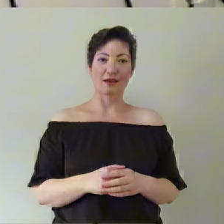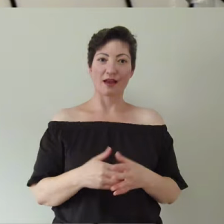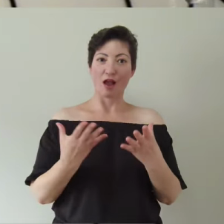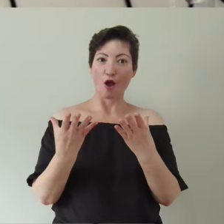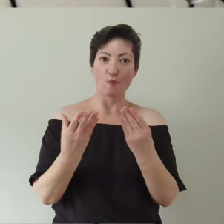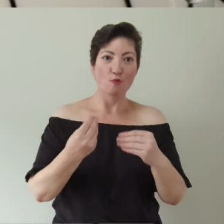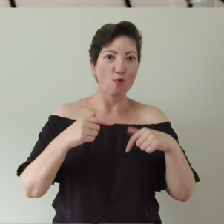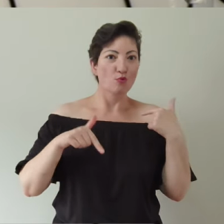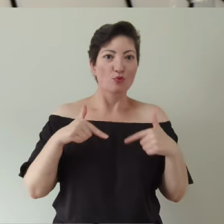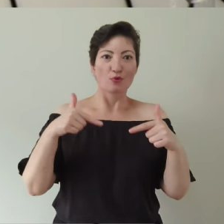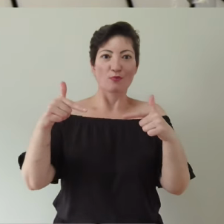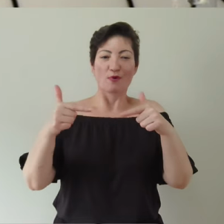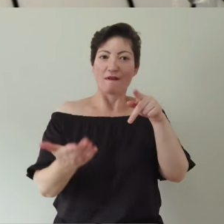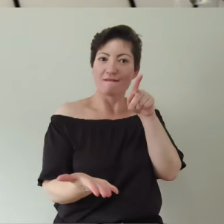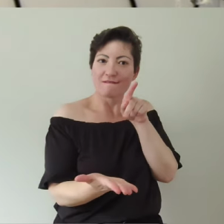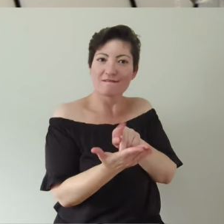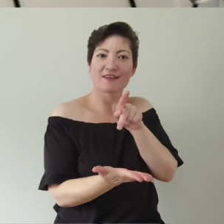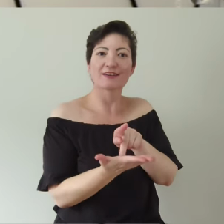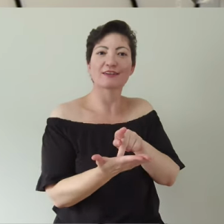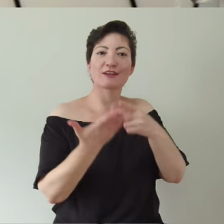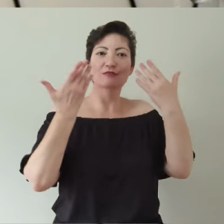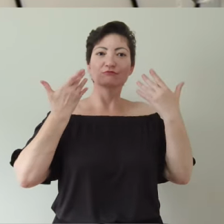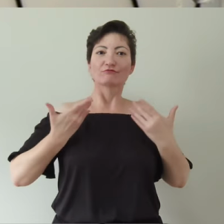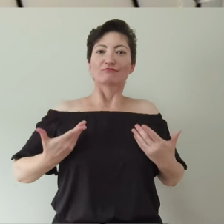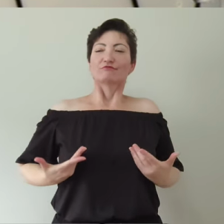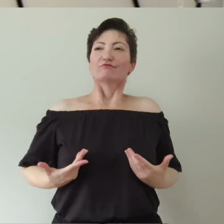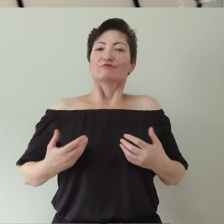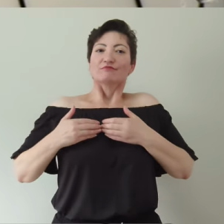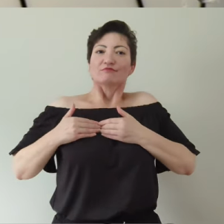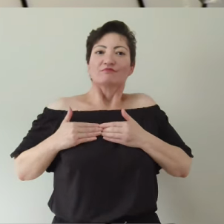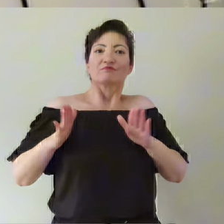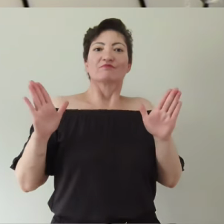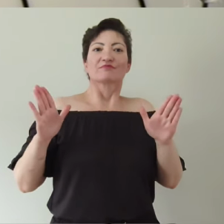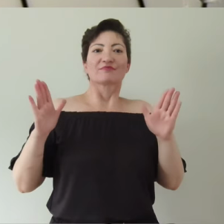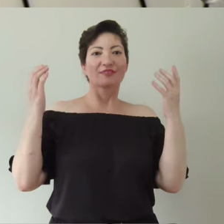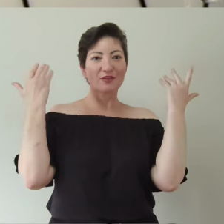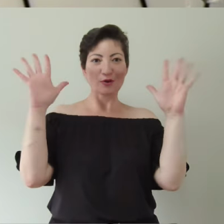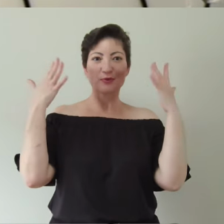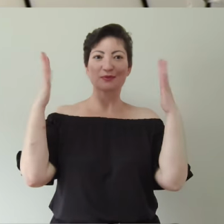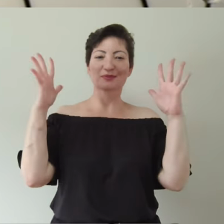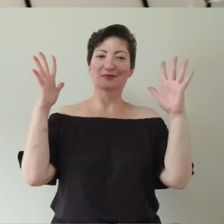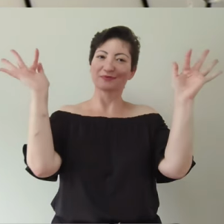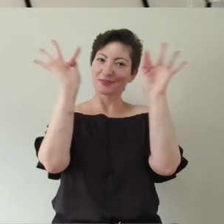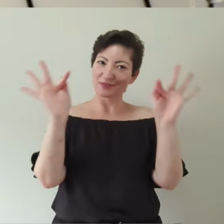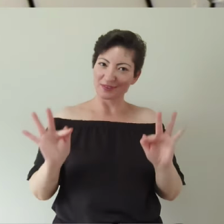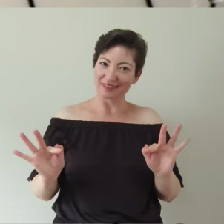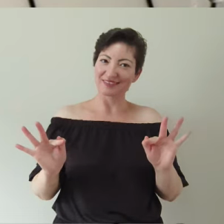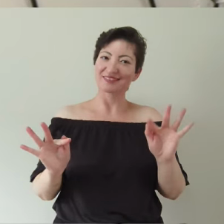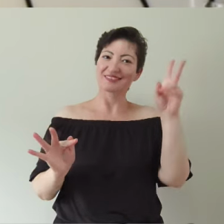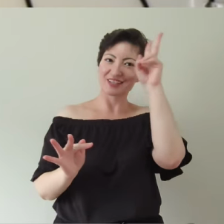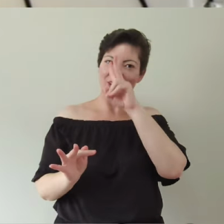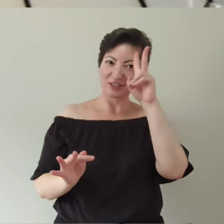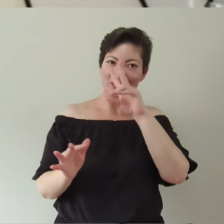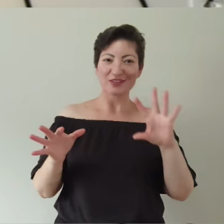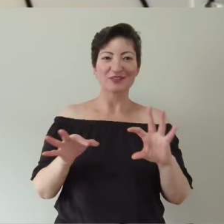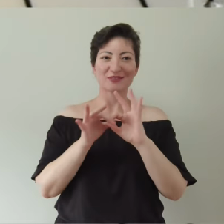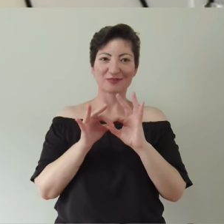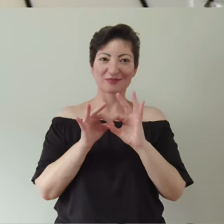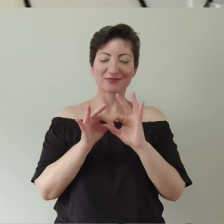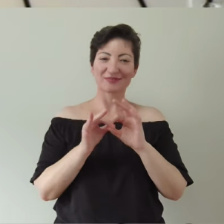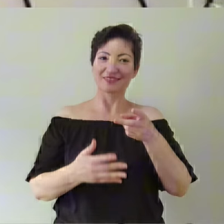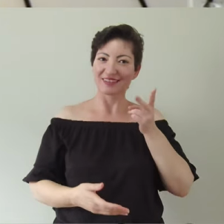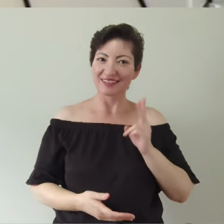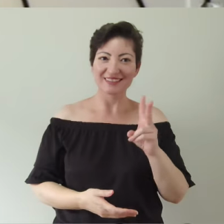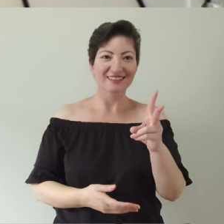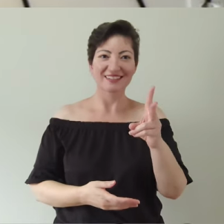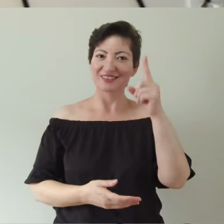é muita verdade e tem que ter o momento da comemoração. Eu estou muito feliz de ter feito parte dessa história. É sempre Dia